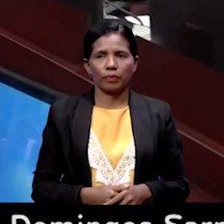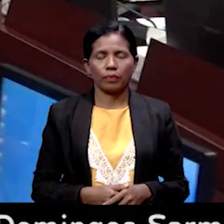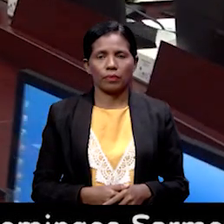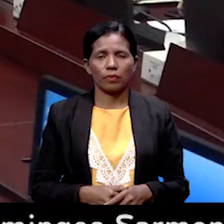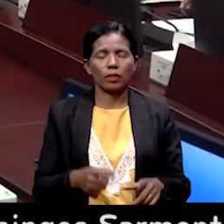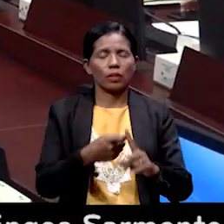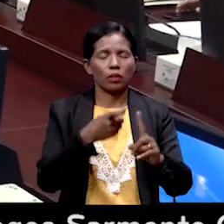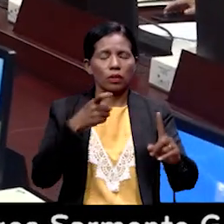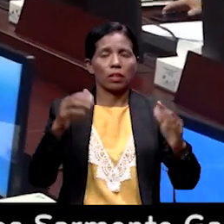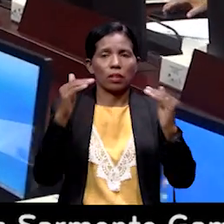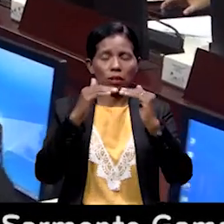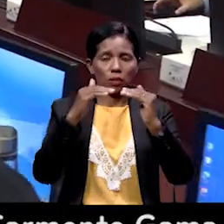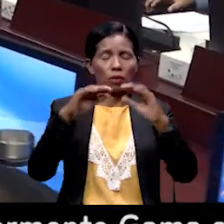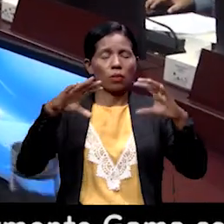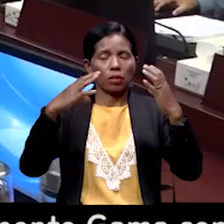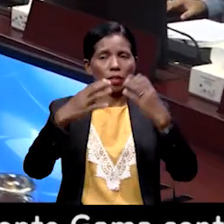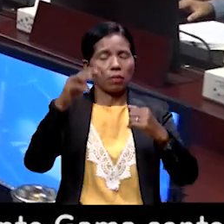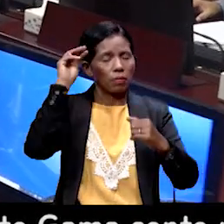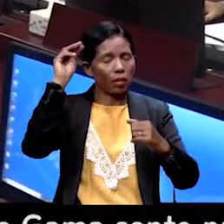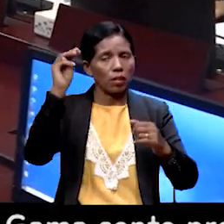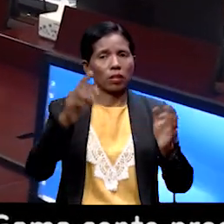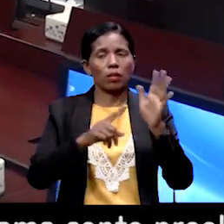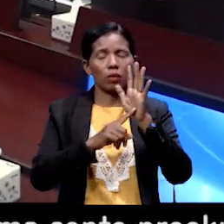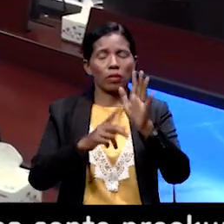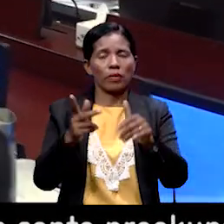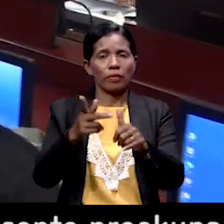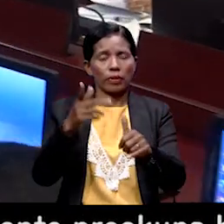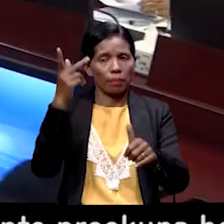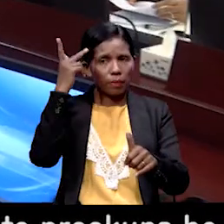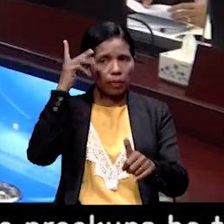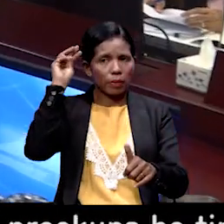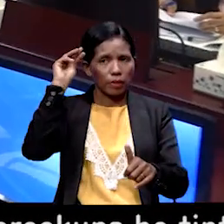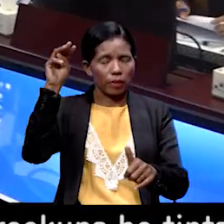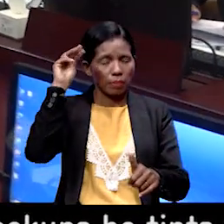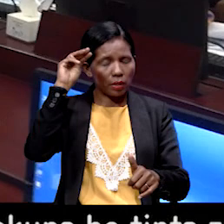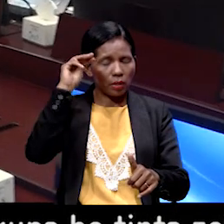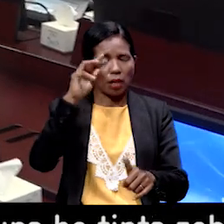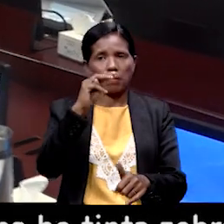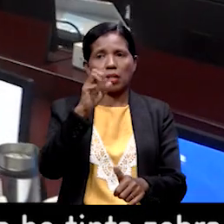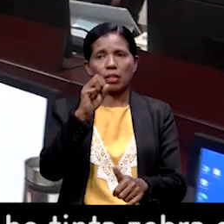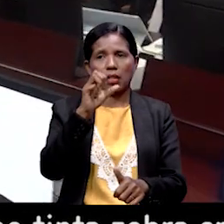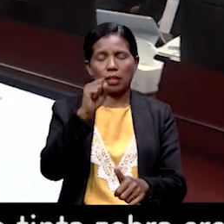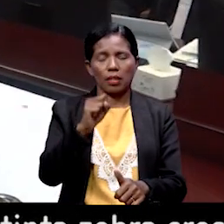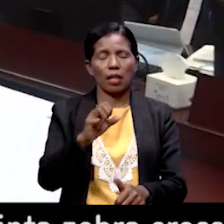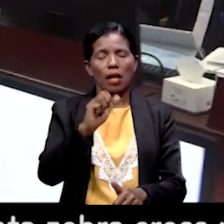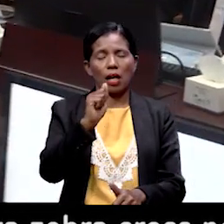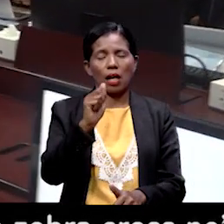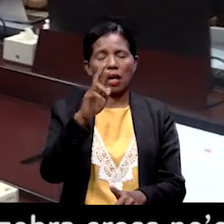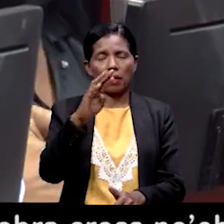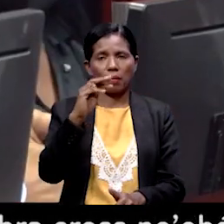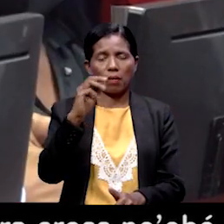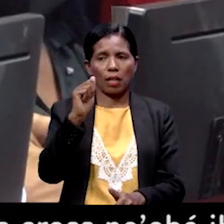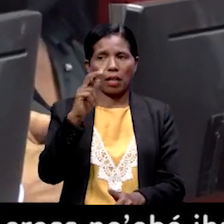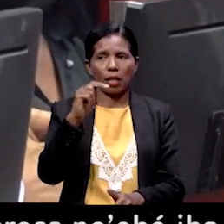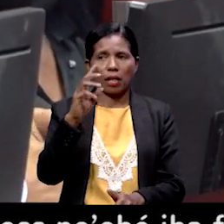Lihusi reunião Conselho Ministro nebe preside husi vice-primeira ministra no Ministra Solidariedade Social no Inclusão Armanda Berta dos Santos